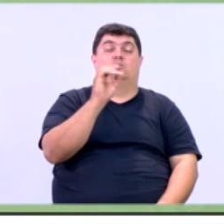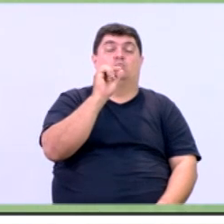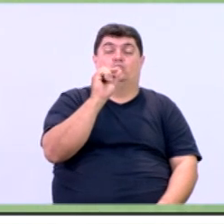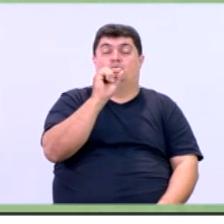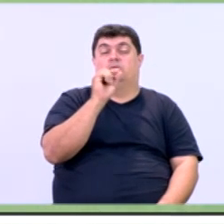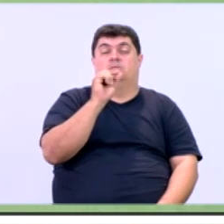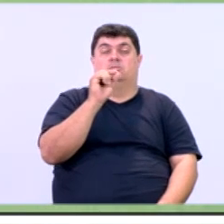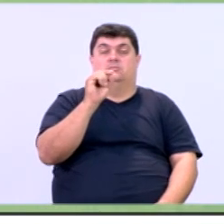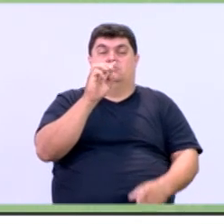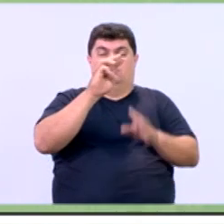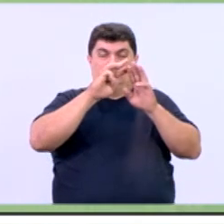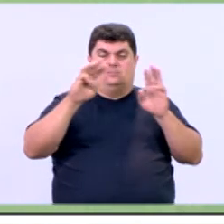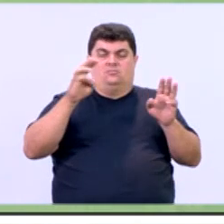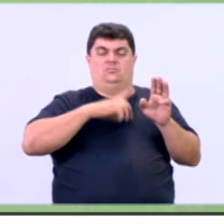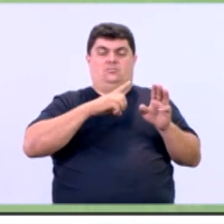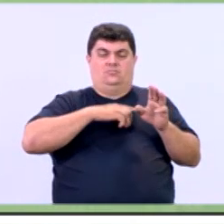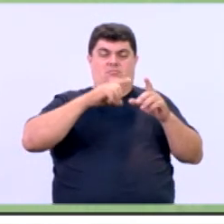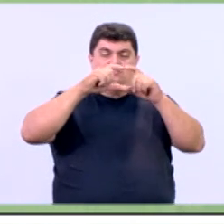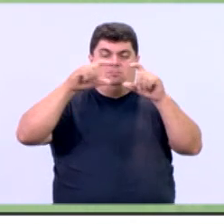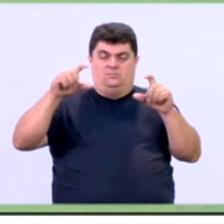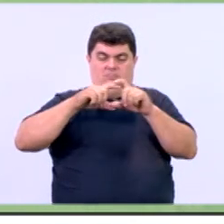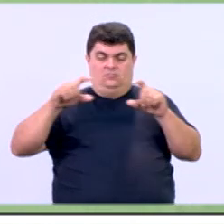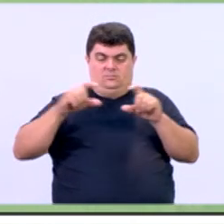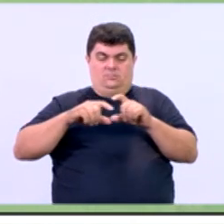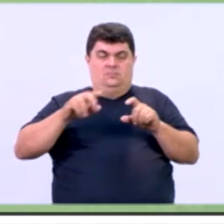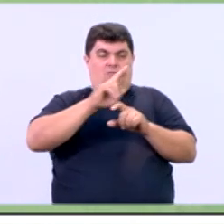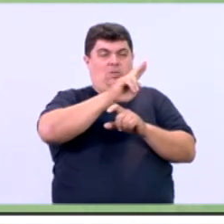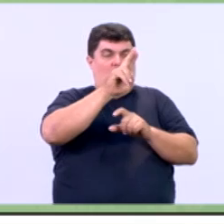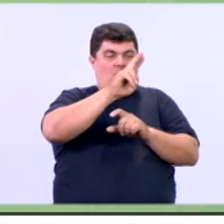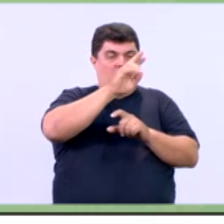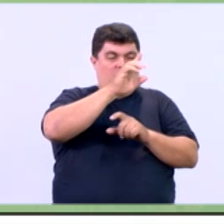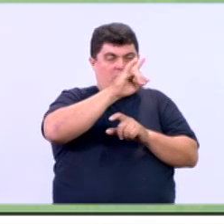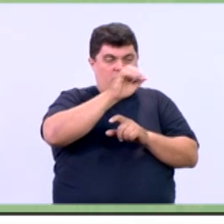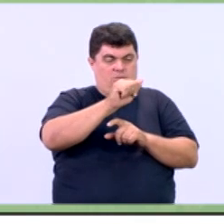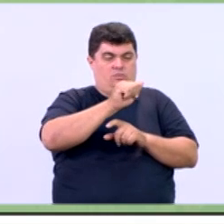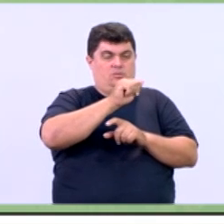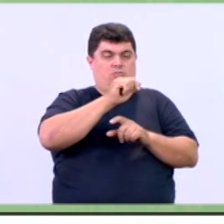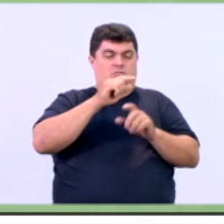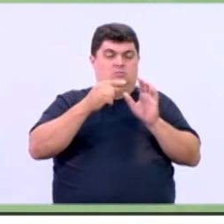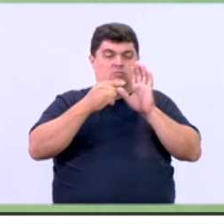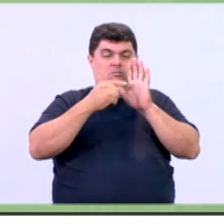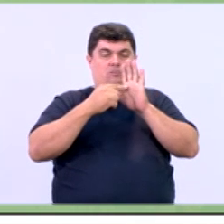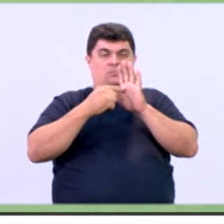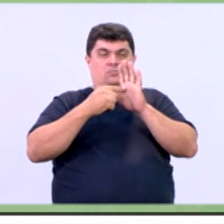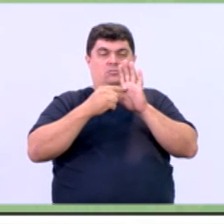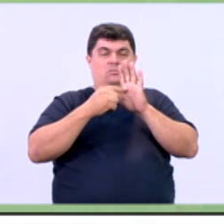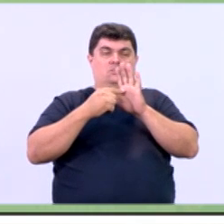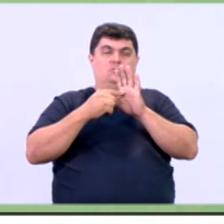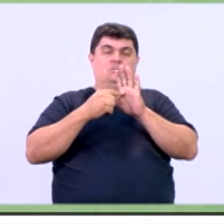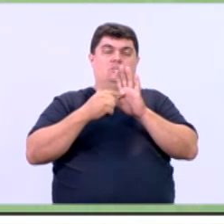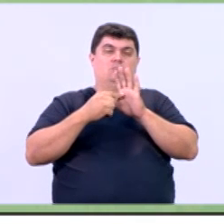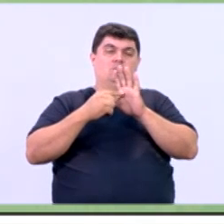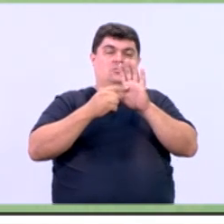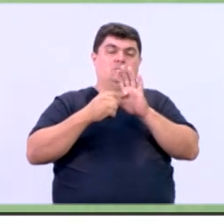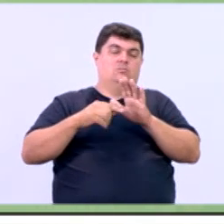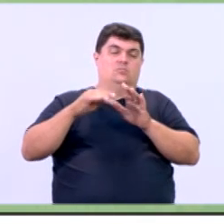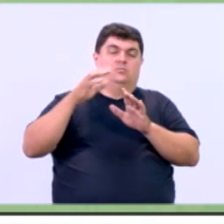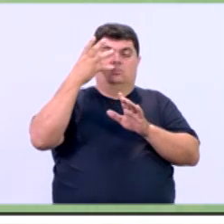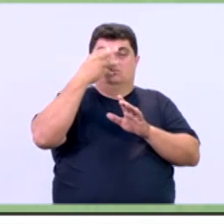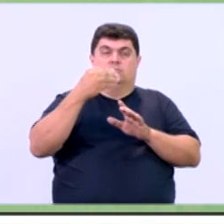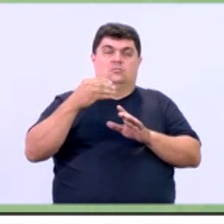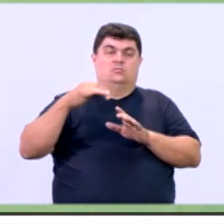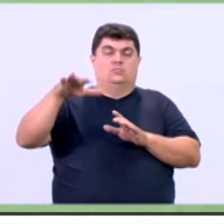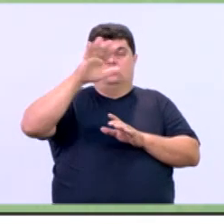E a página possui um formulário com campo nome, data, exibe a imagem da Terra, né? Exibe a